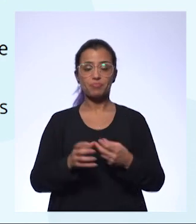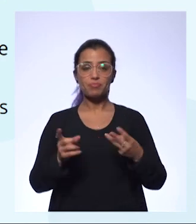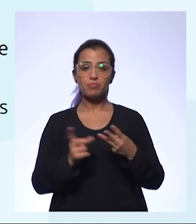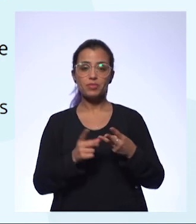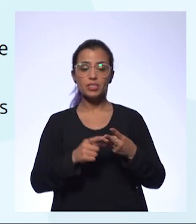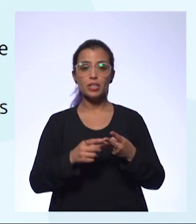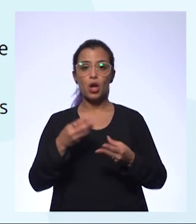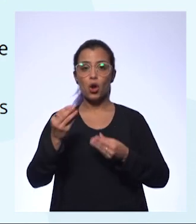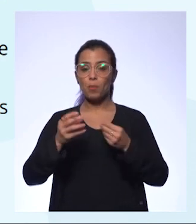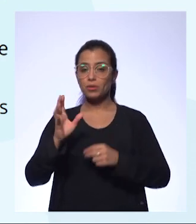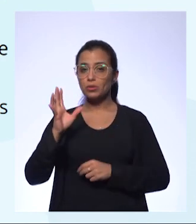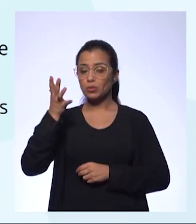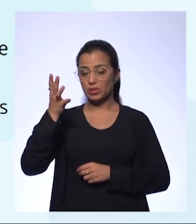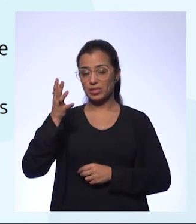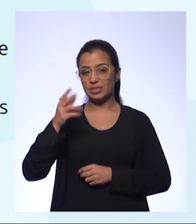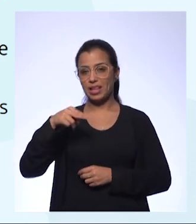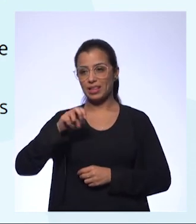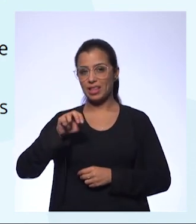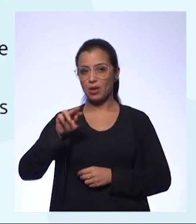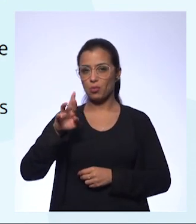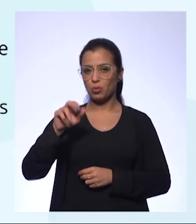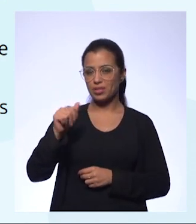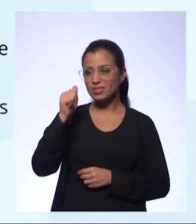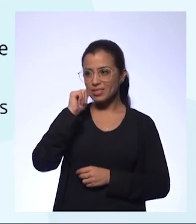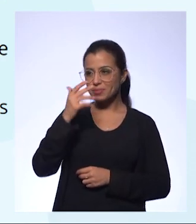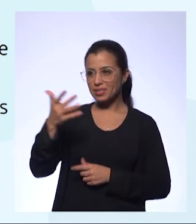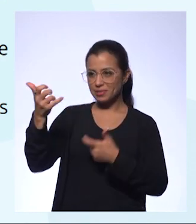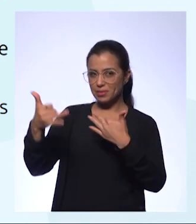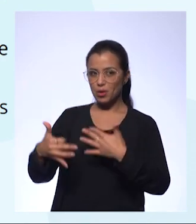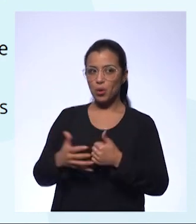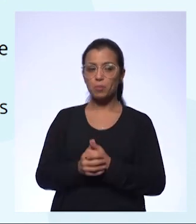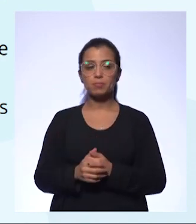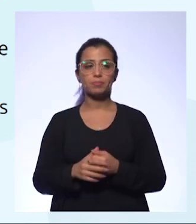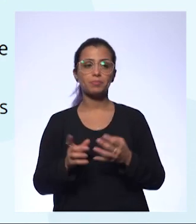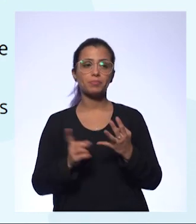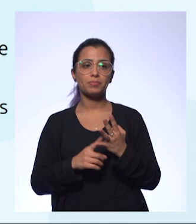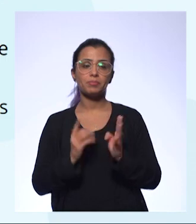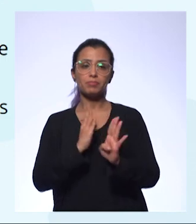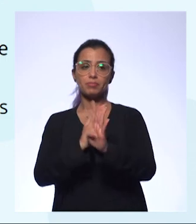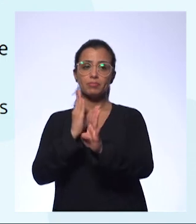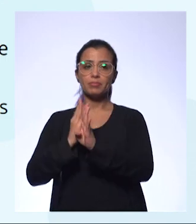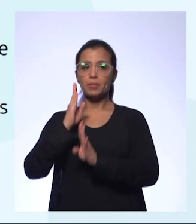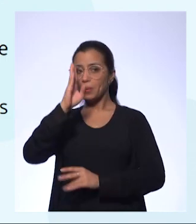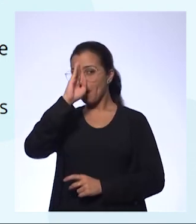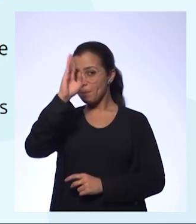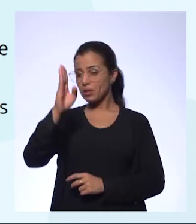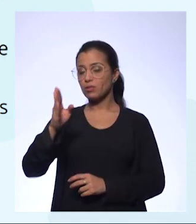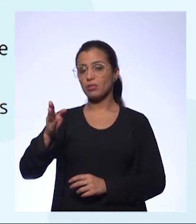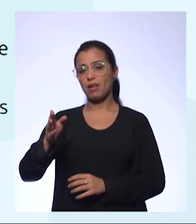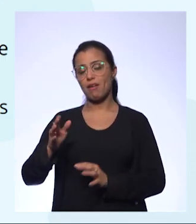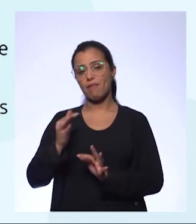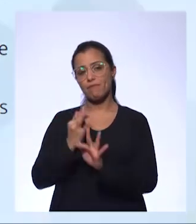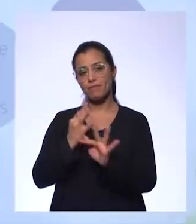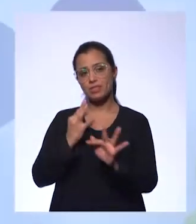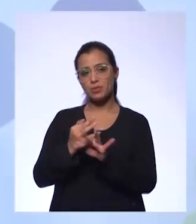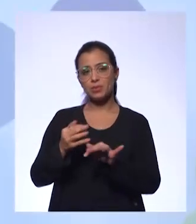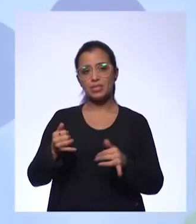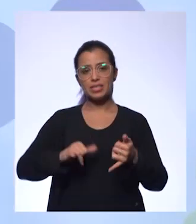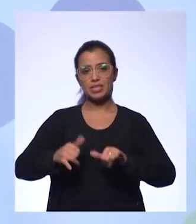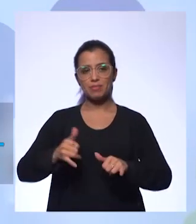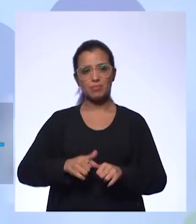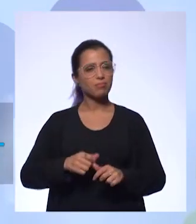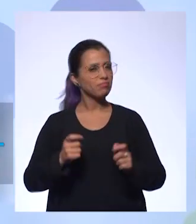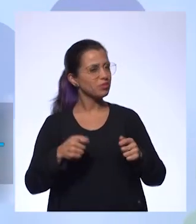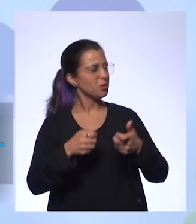das soluções neutras, né? Bem explicada aí pelas meninas. E identificamos os principais processos físicos e químicos envolvidos. Então, acho que